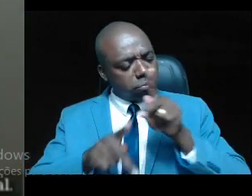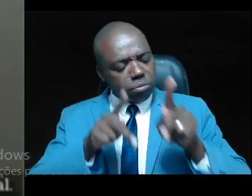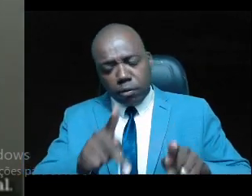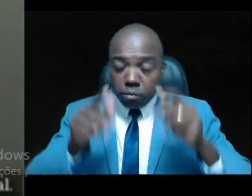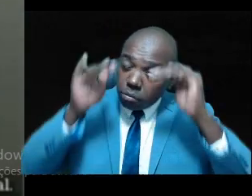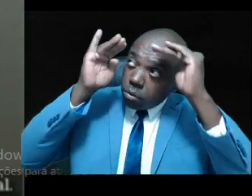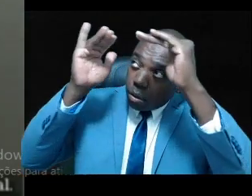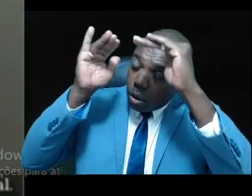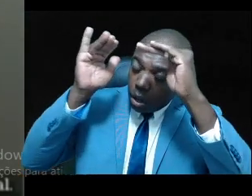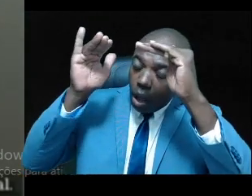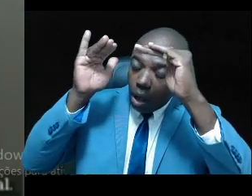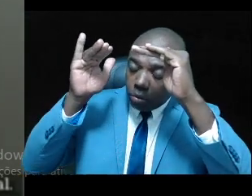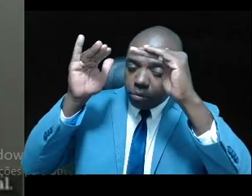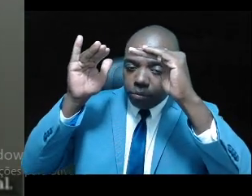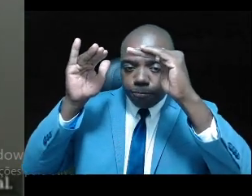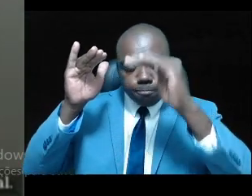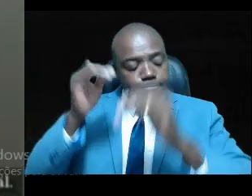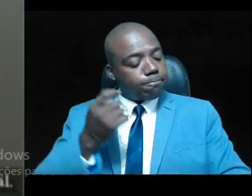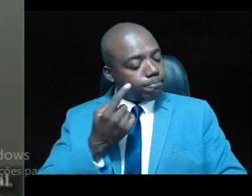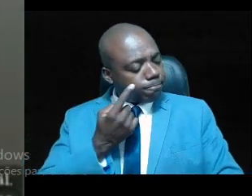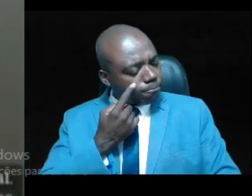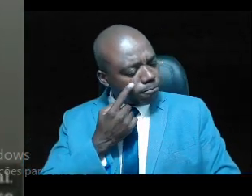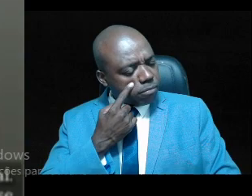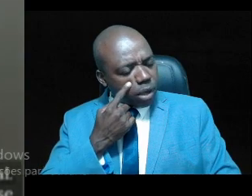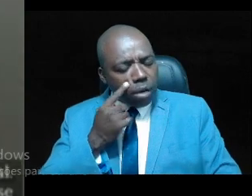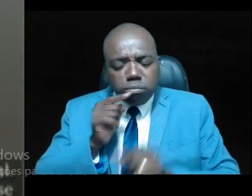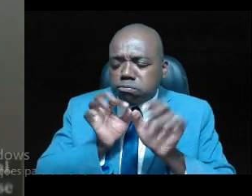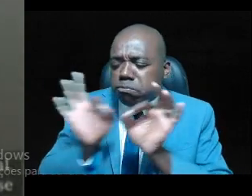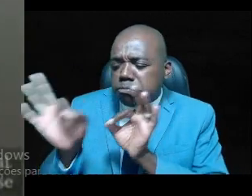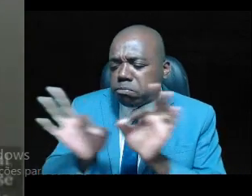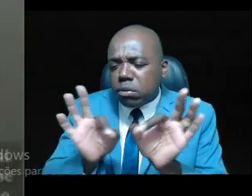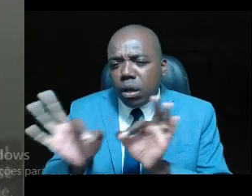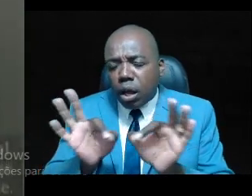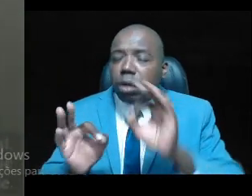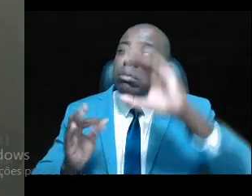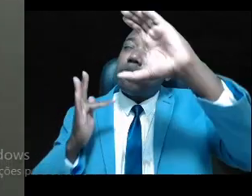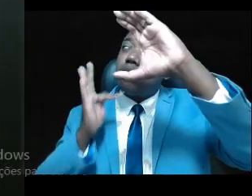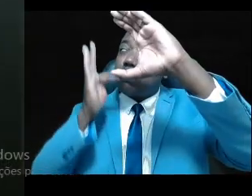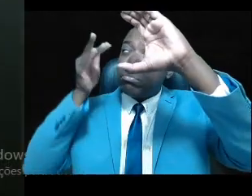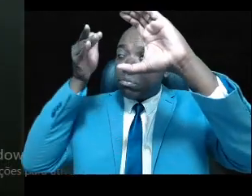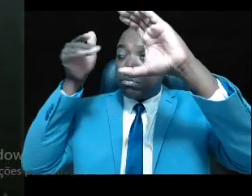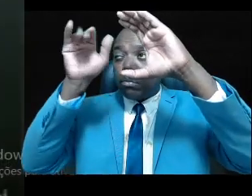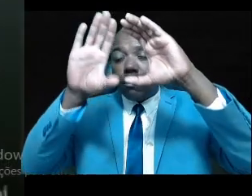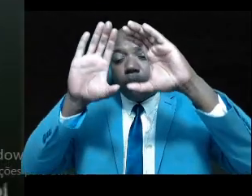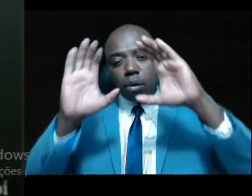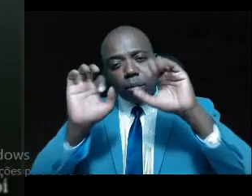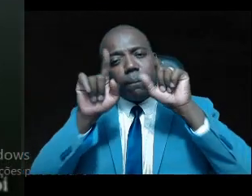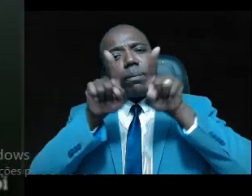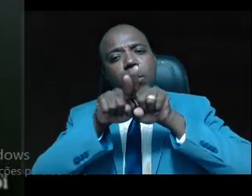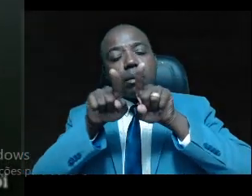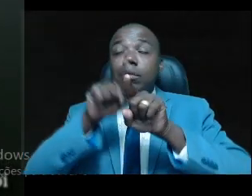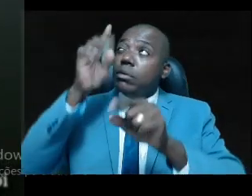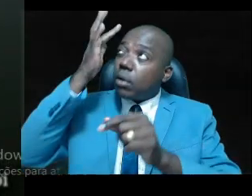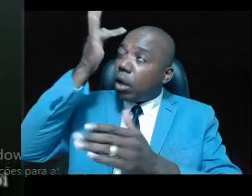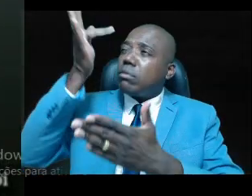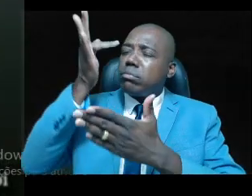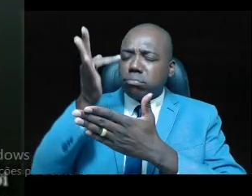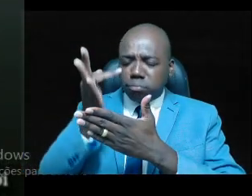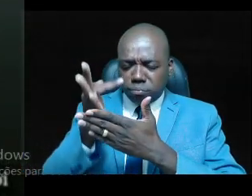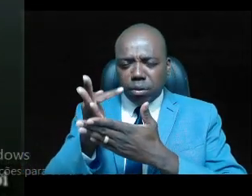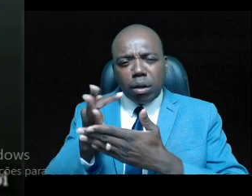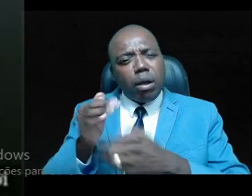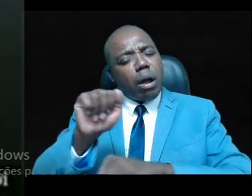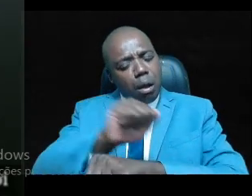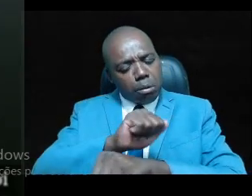chamar seu Deus, porque já lhes preparou uma cidade. Pela fé ofereceu Abraão a